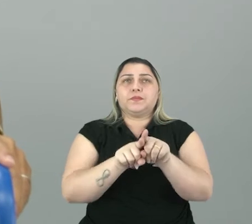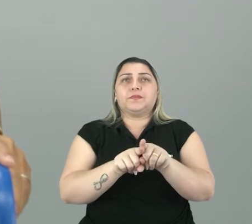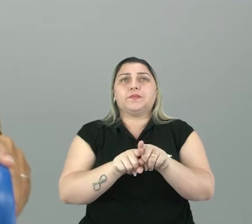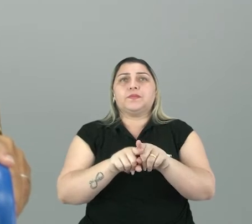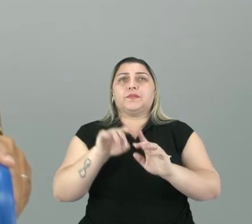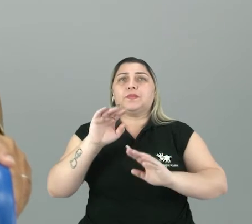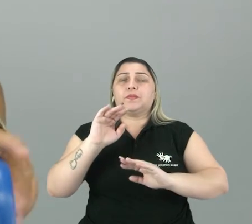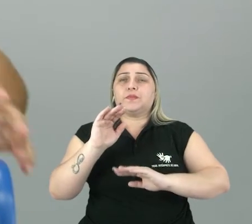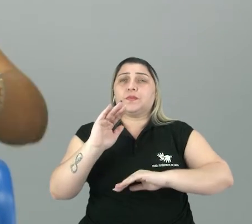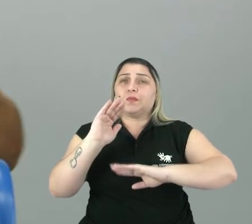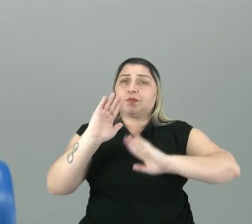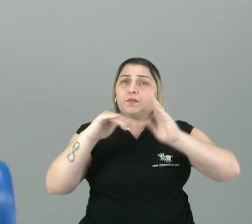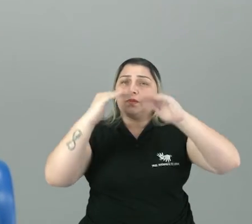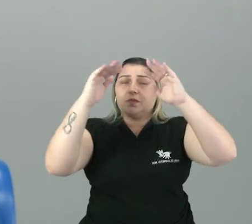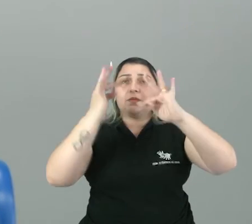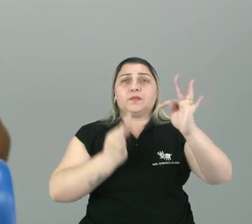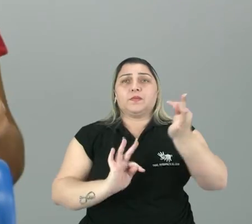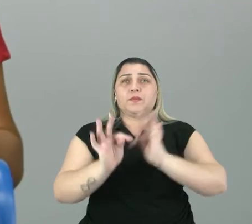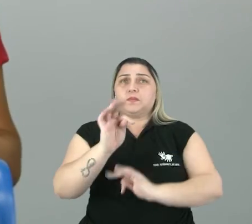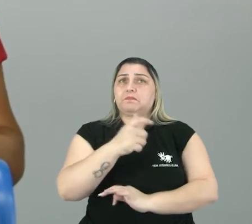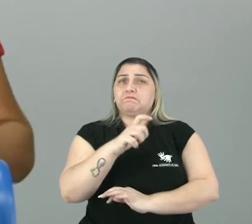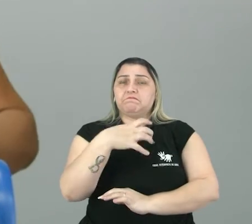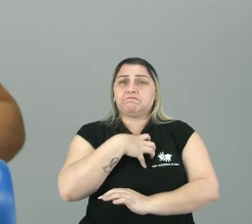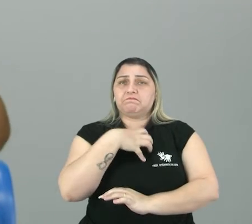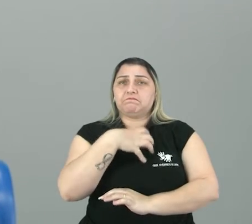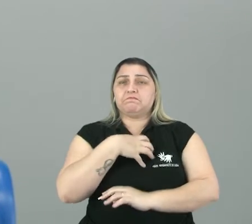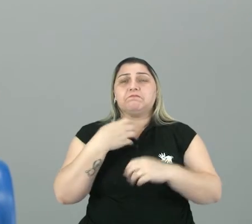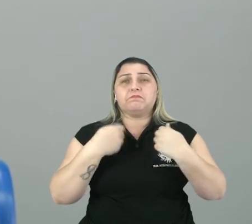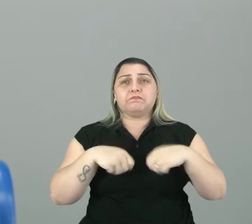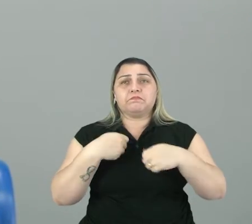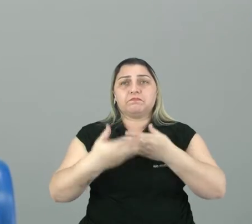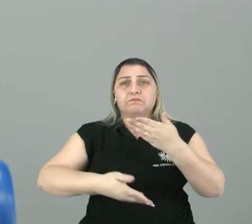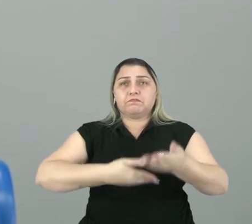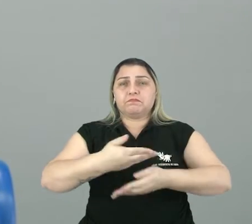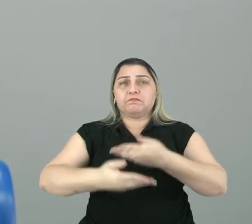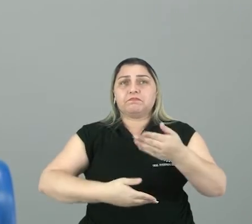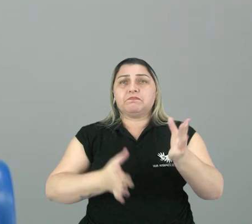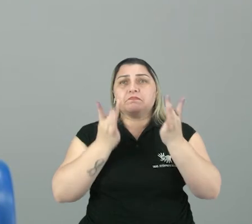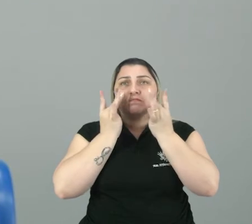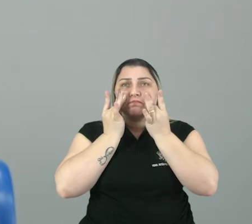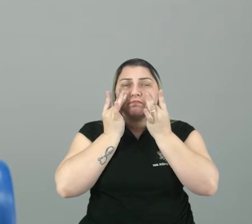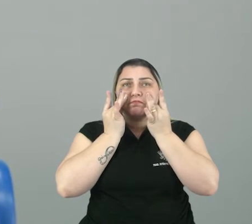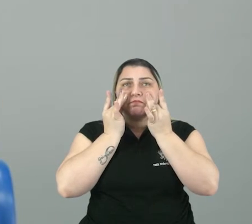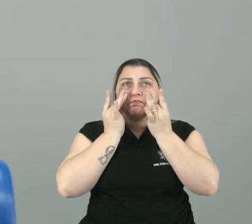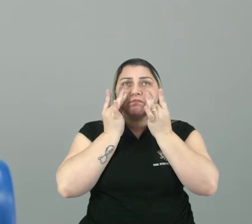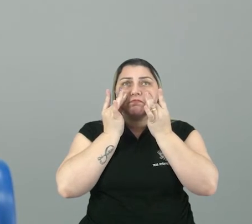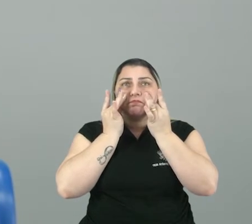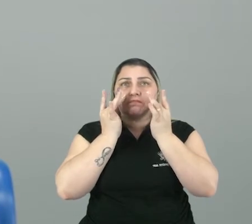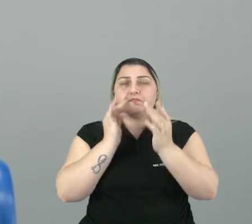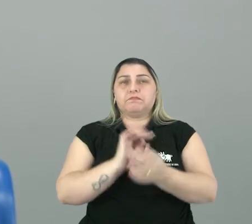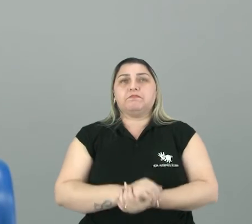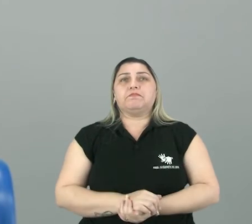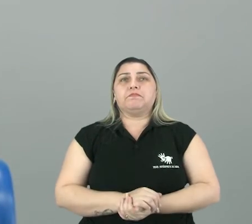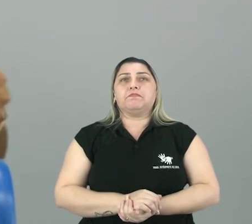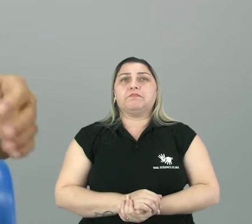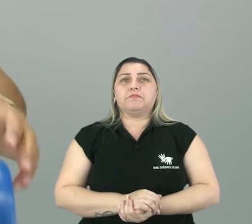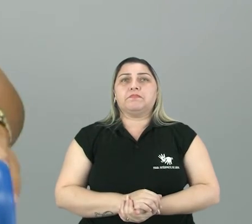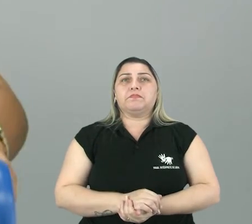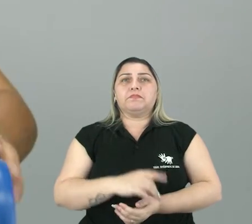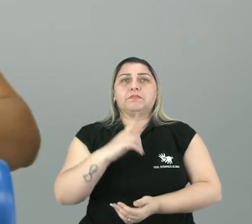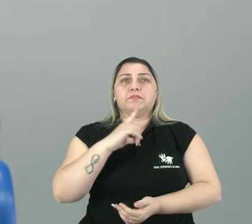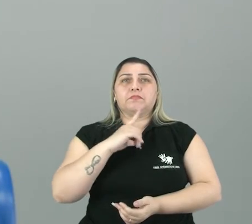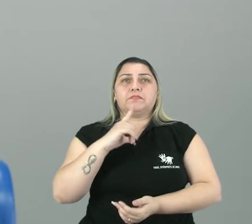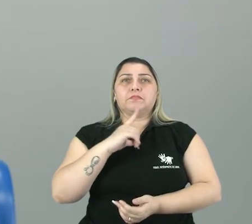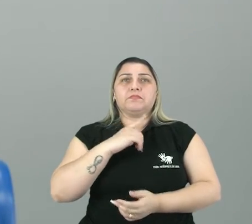o avanço tecnológico. As pessoas não sentem tanto essa necessidade de interagir pessoalmente com alguém, tá bom? E tem